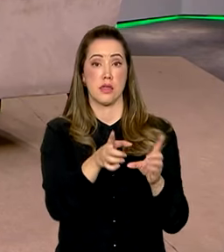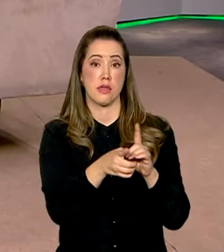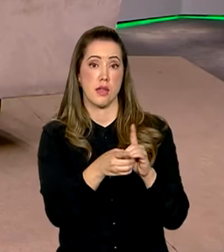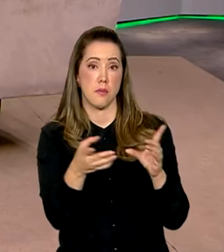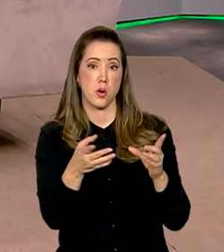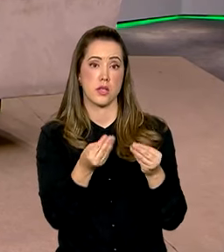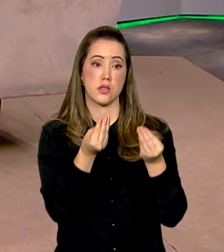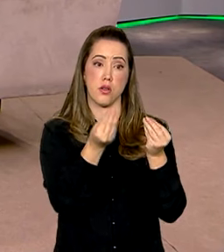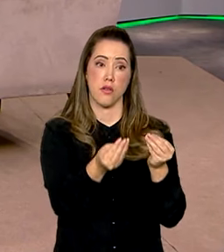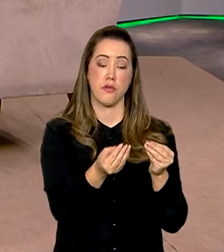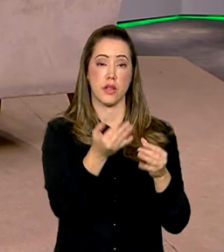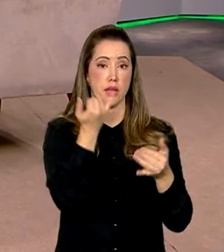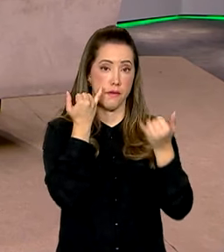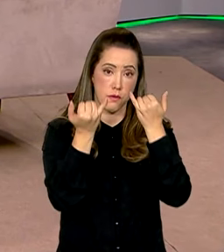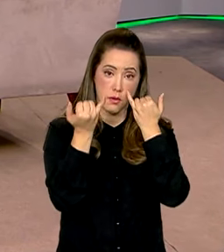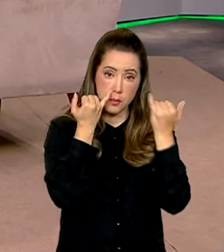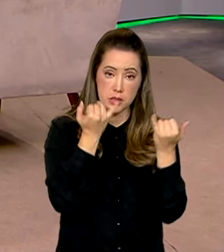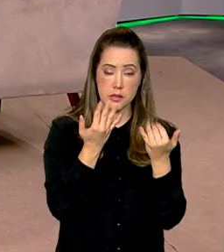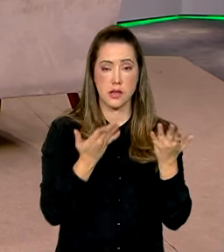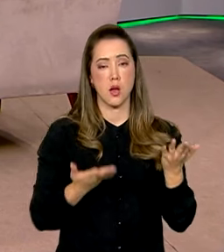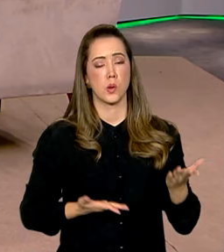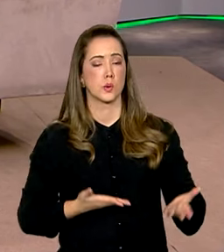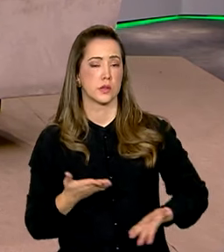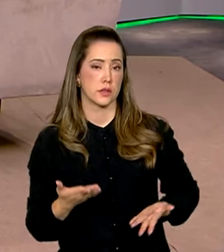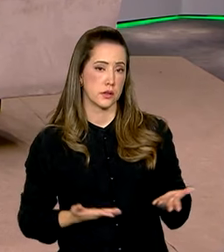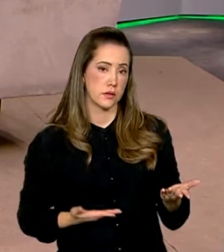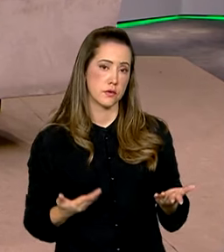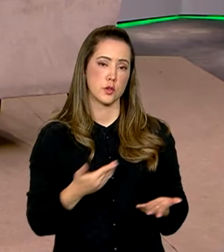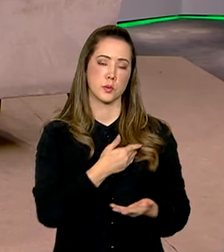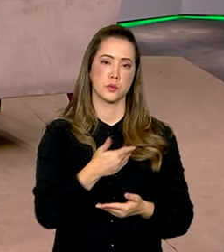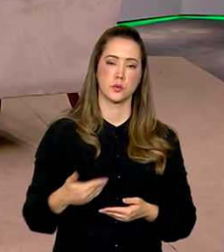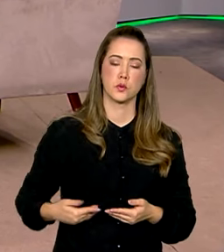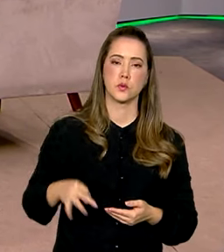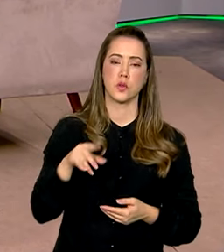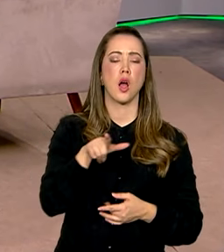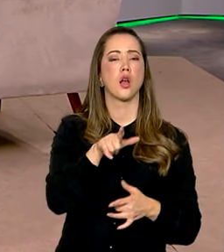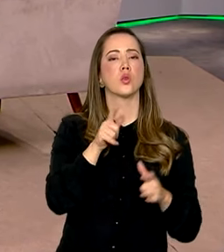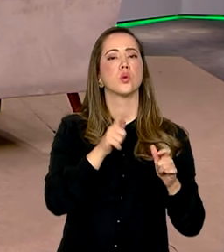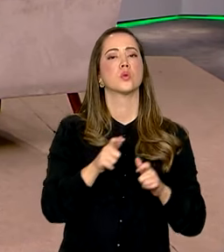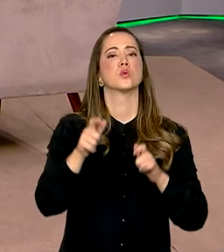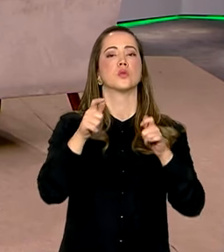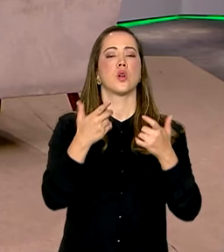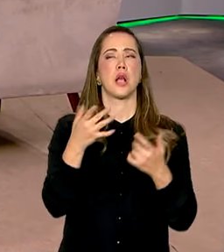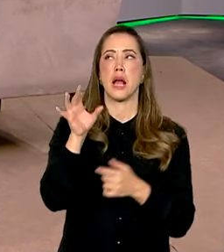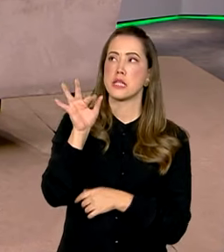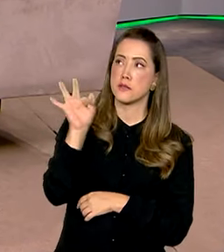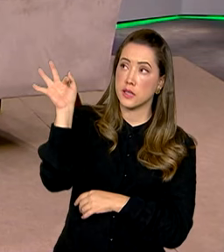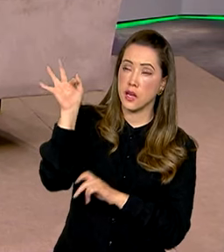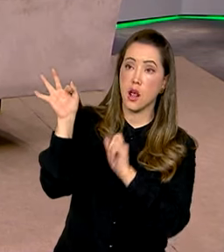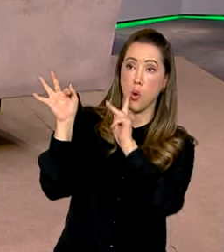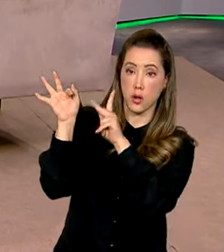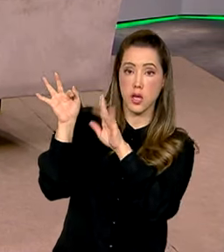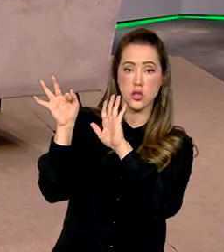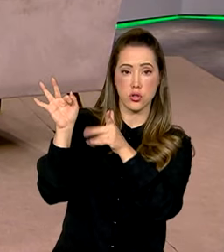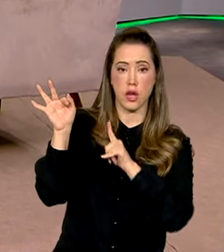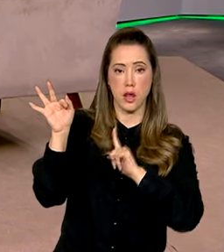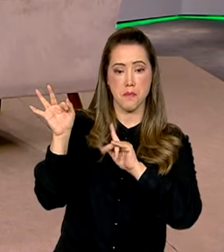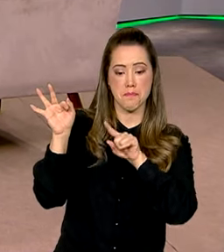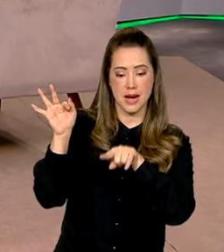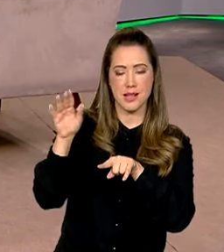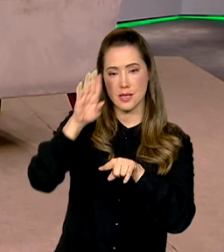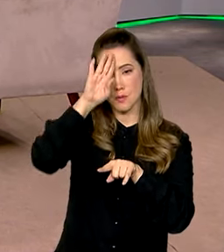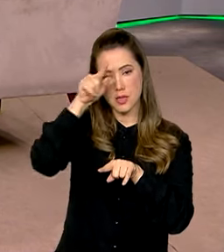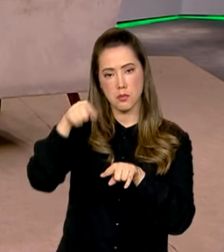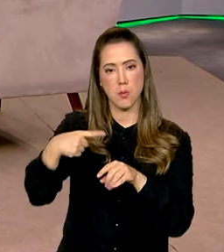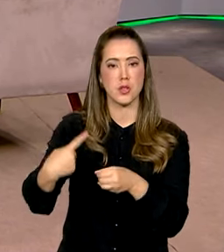informação e o acesso dos serviços públicos a todos os níveis, não só ao nível federal, mas principalmente